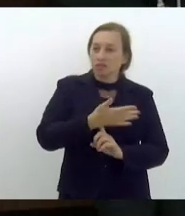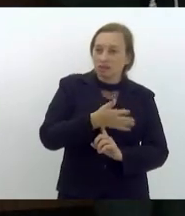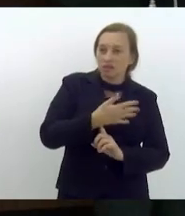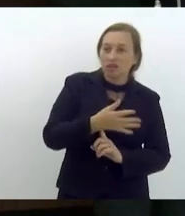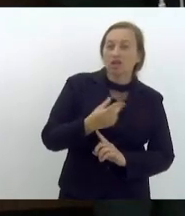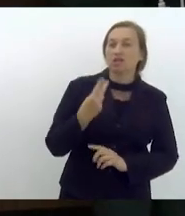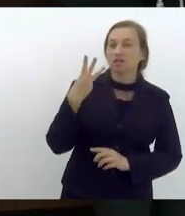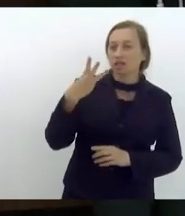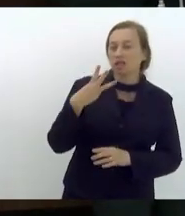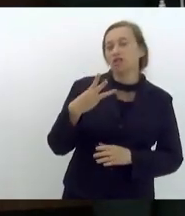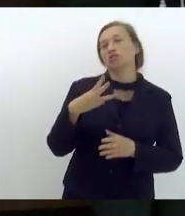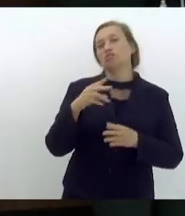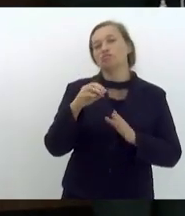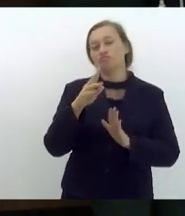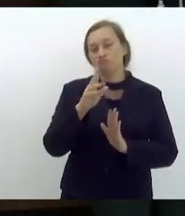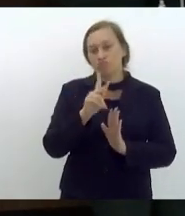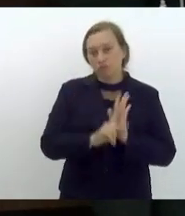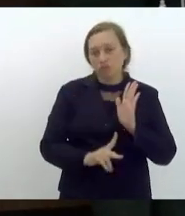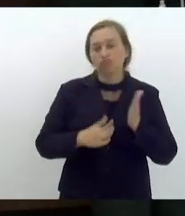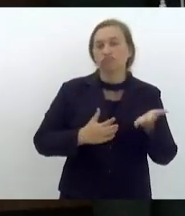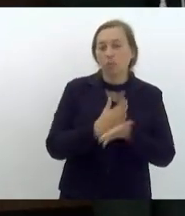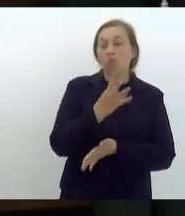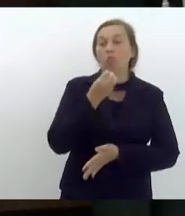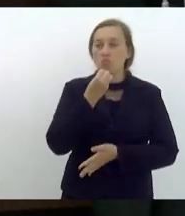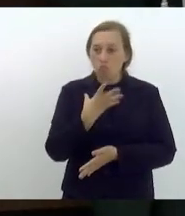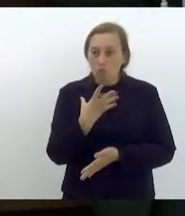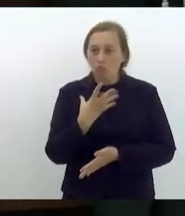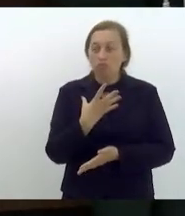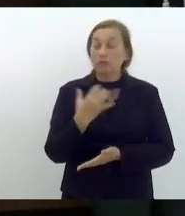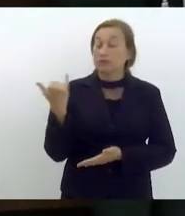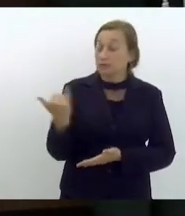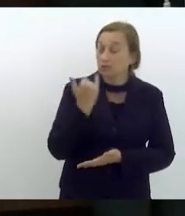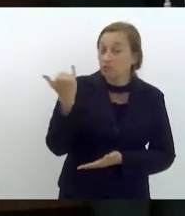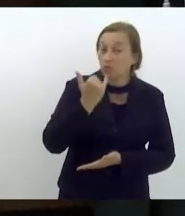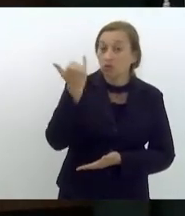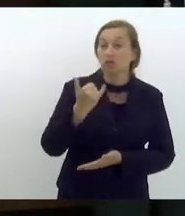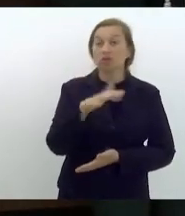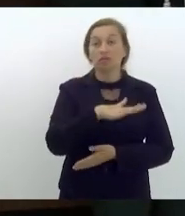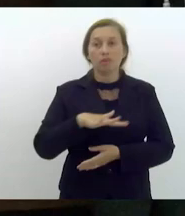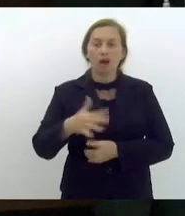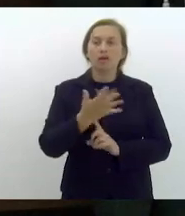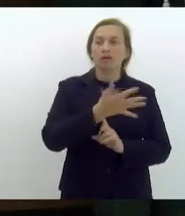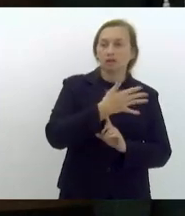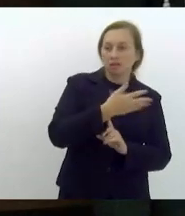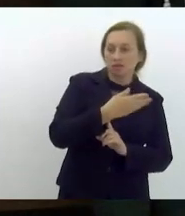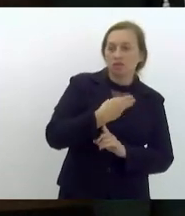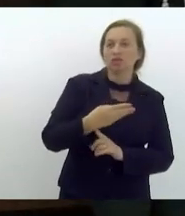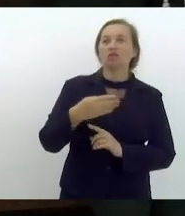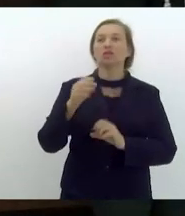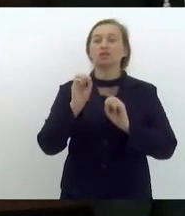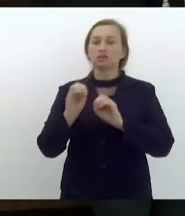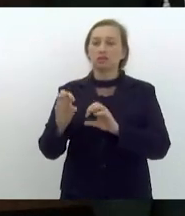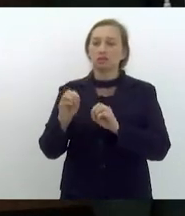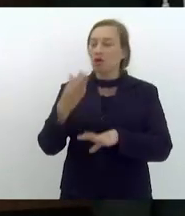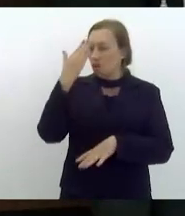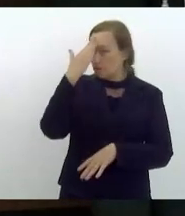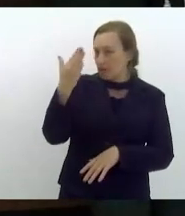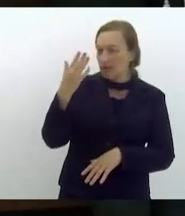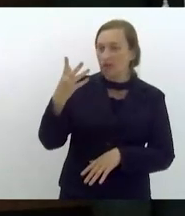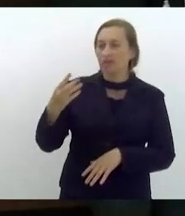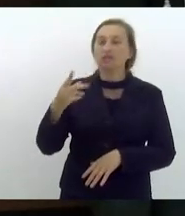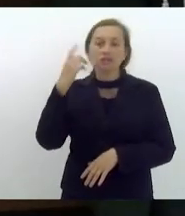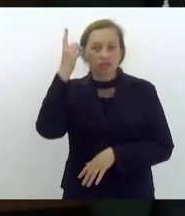aprovados é muito bom extremamente importante para a área de tecnologia e educação Muito obrigado pela presença Deputado